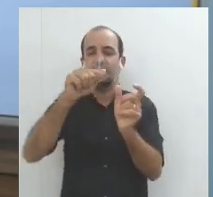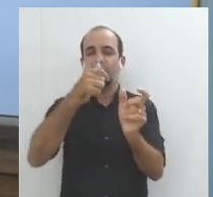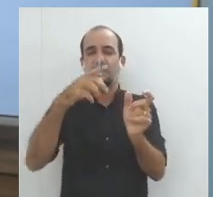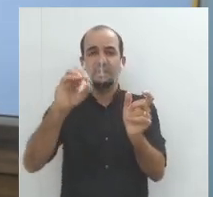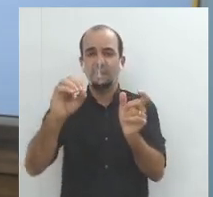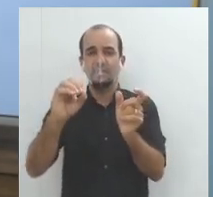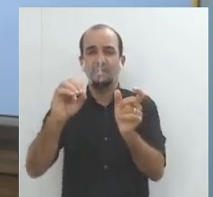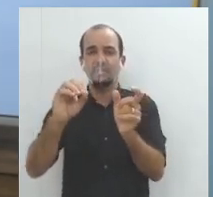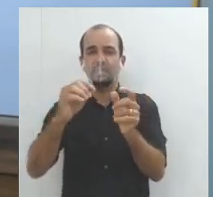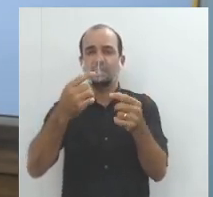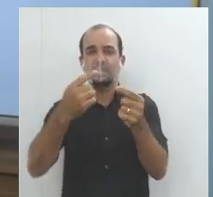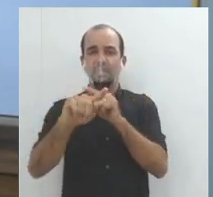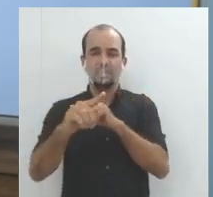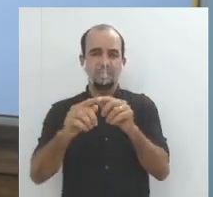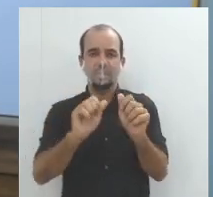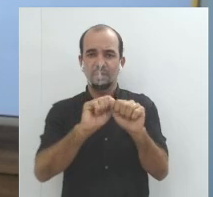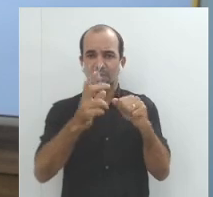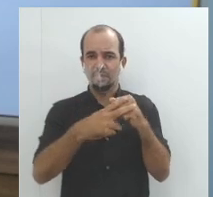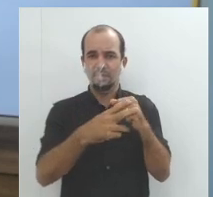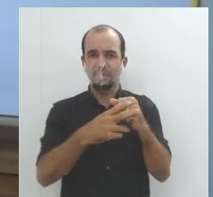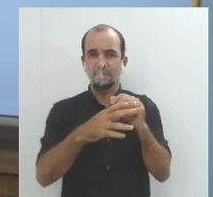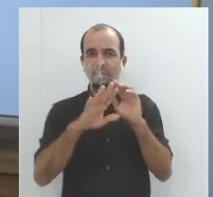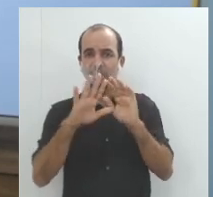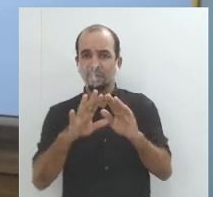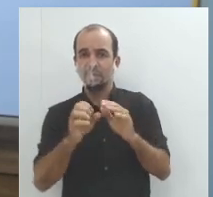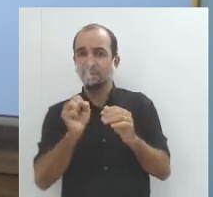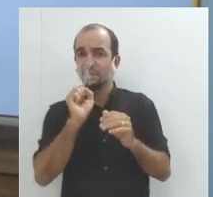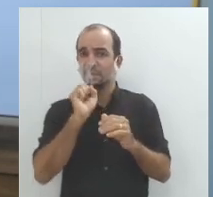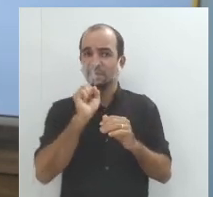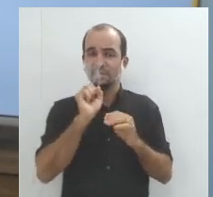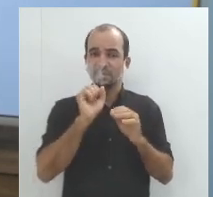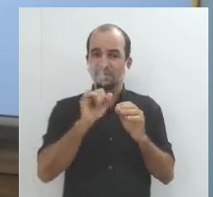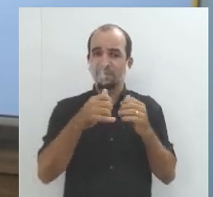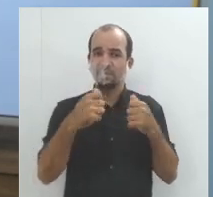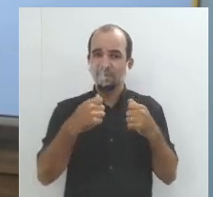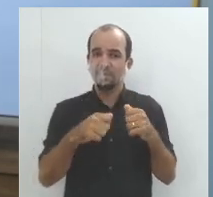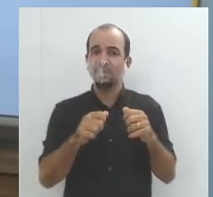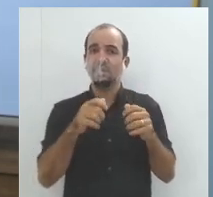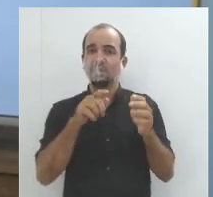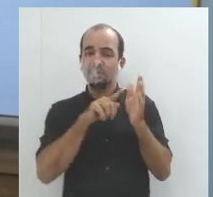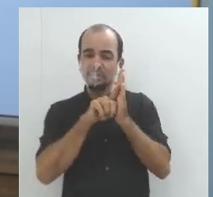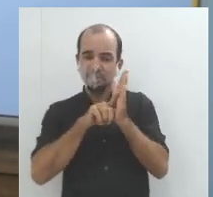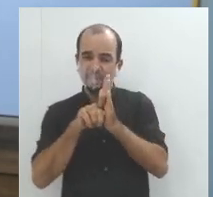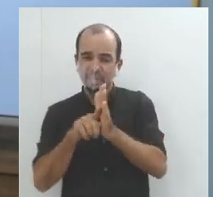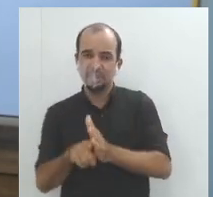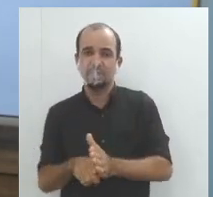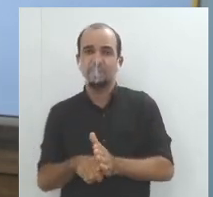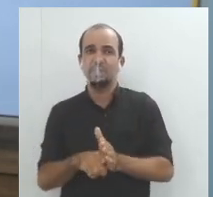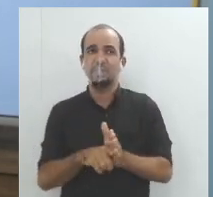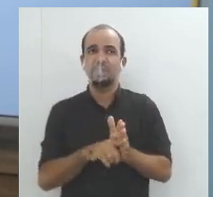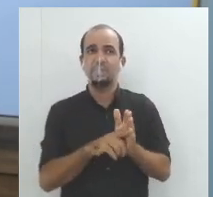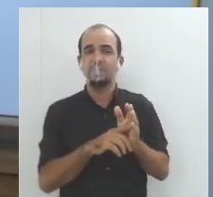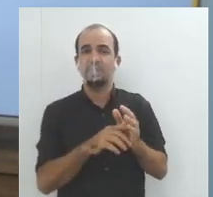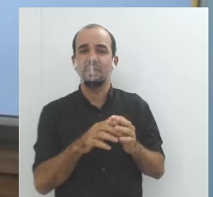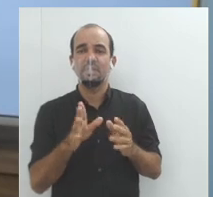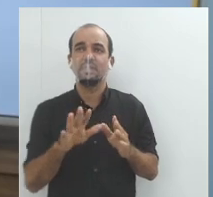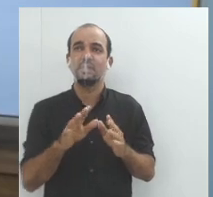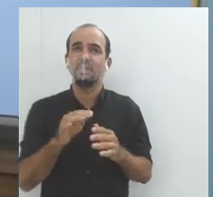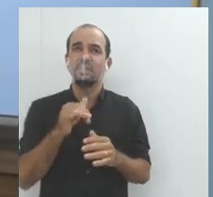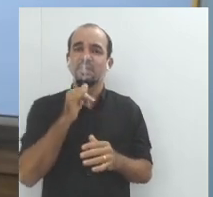Então, não funciona isso aí que vocês estão vendo, tá? Não funciona essa ideia